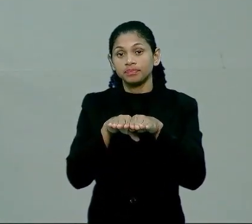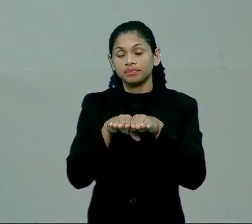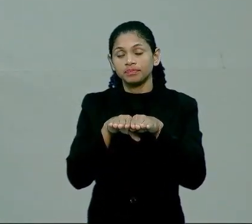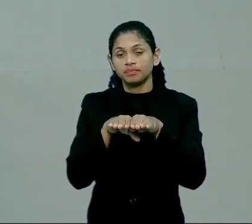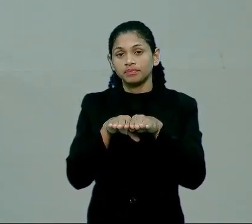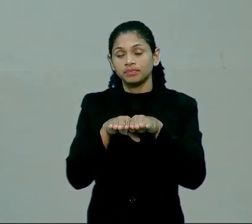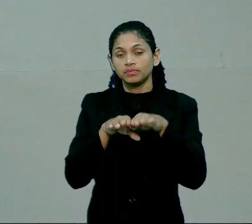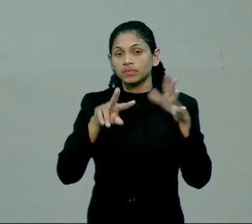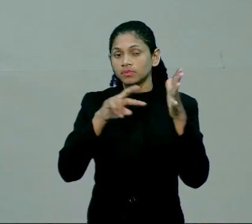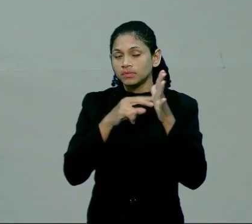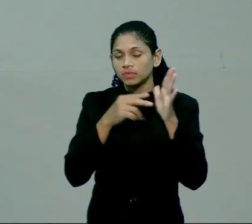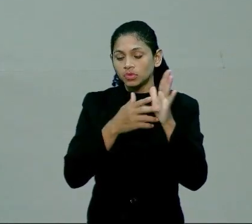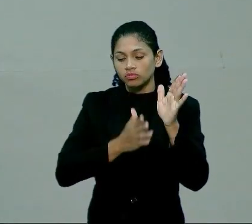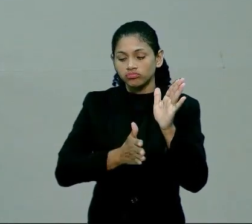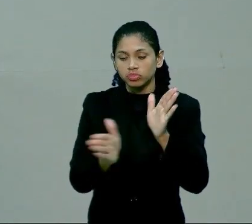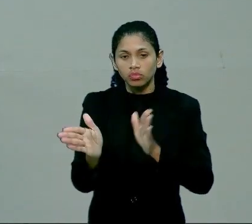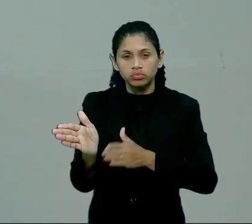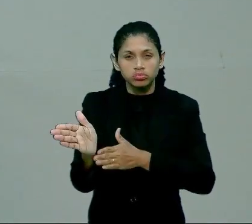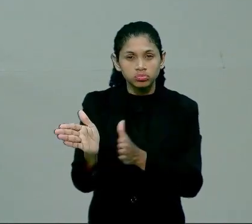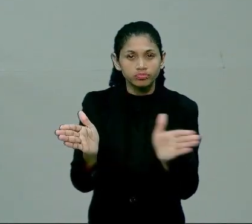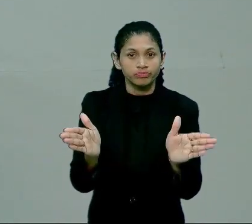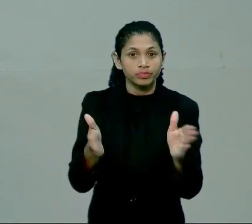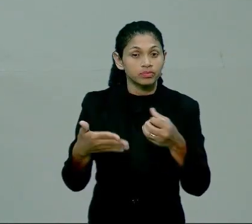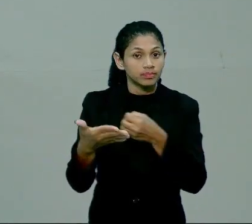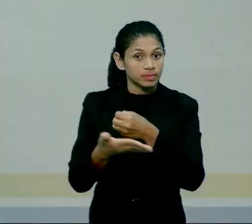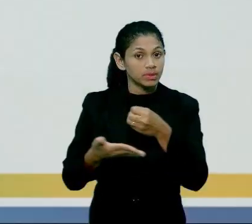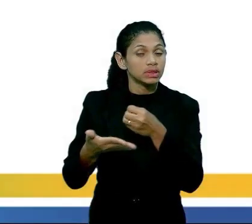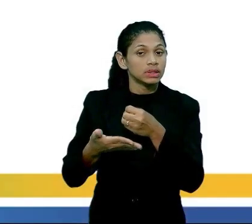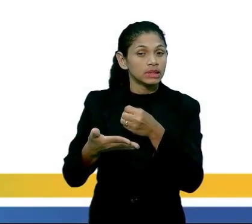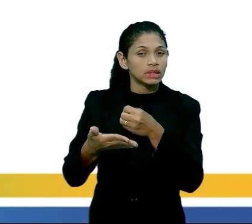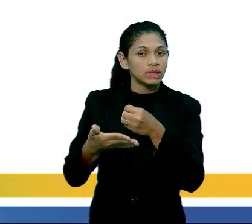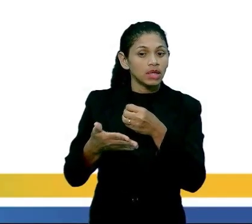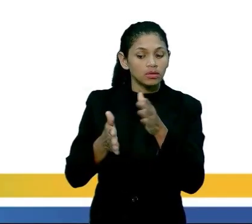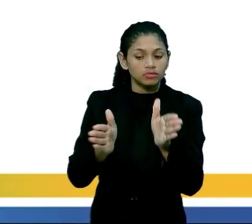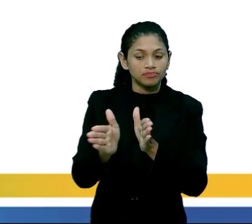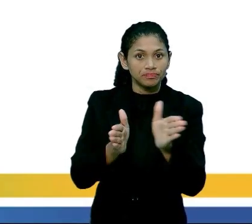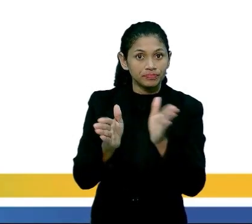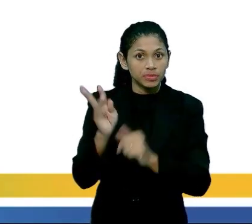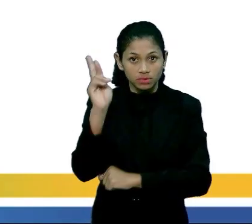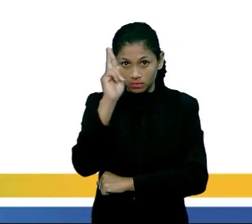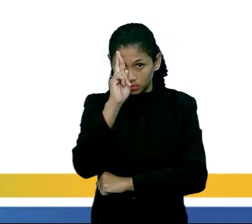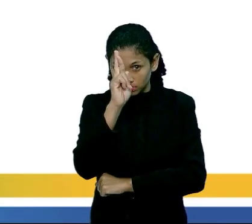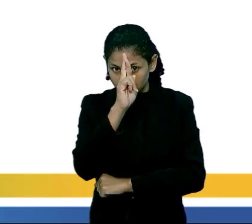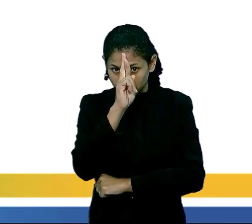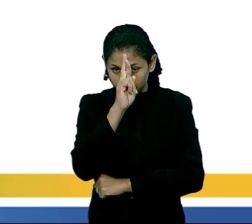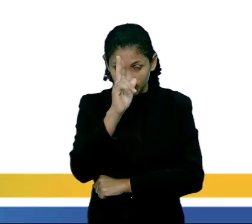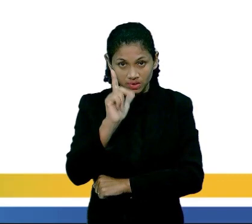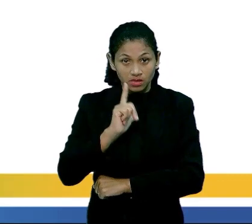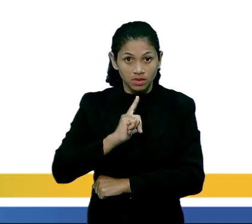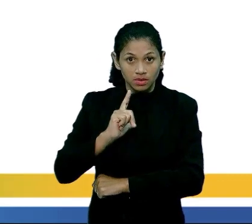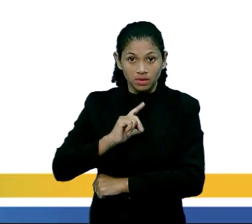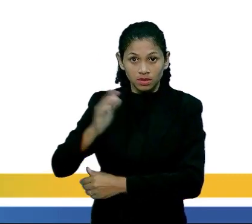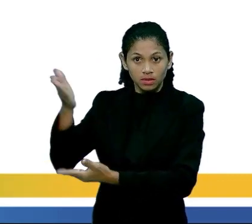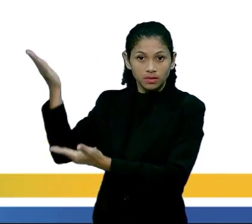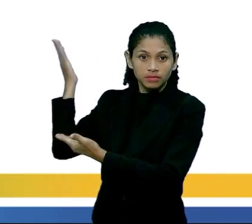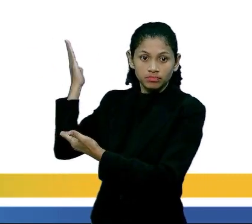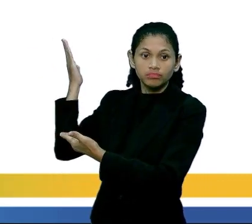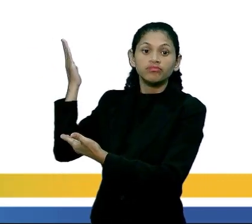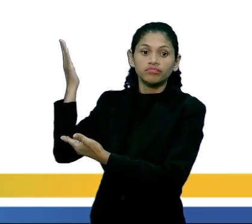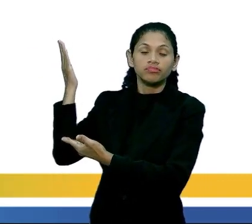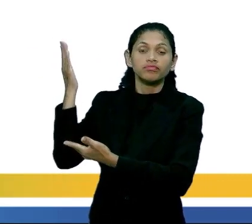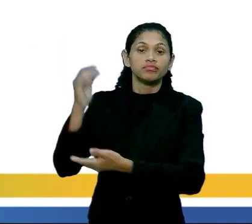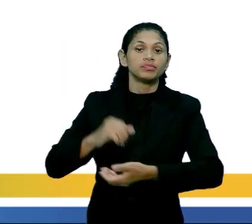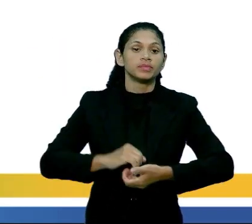dizer, definida, direcionada com base no seu período histórico. Vejam aqui a imagem na tela. A gente tem aí